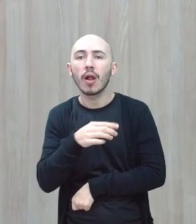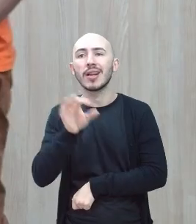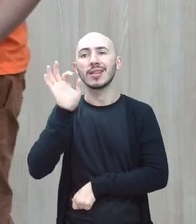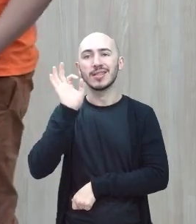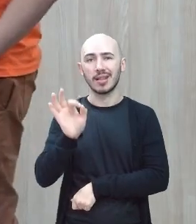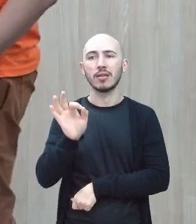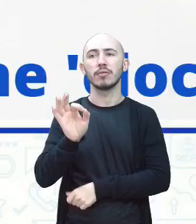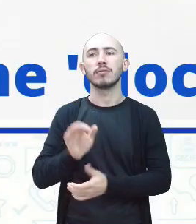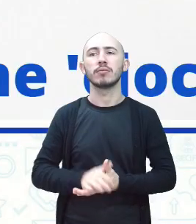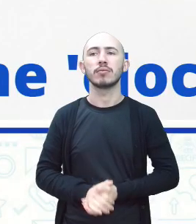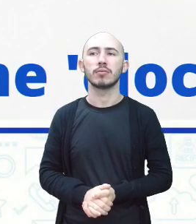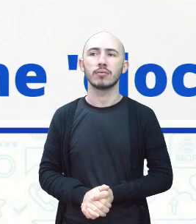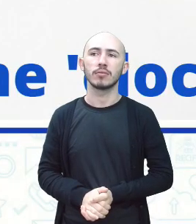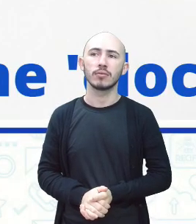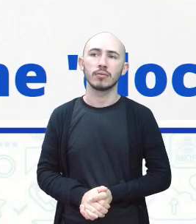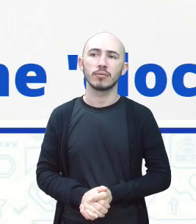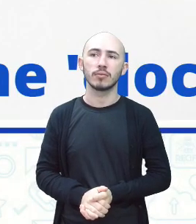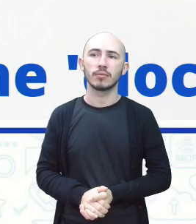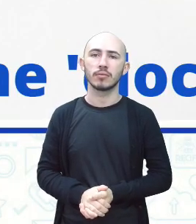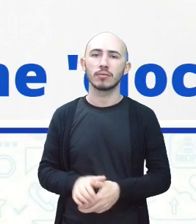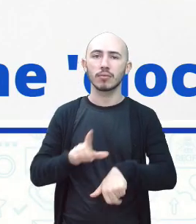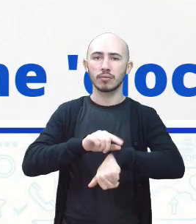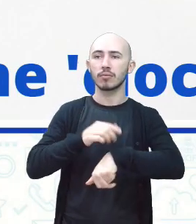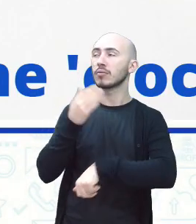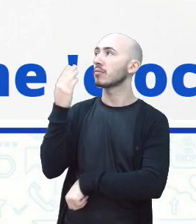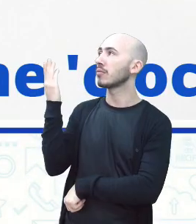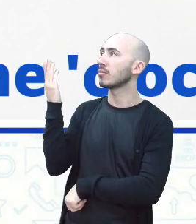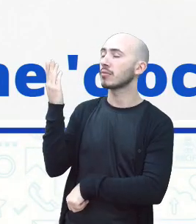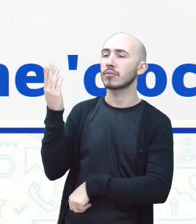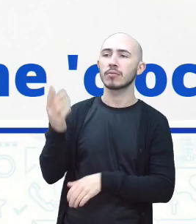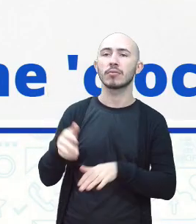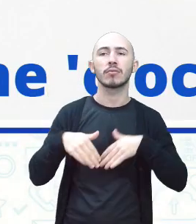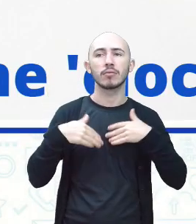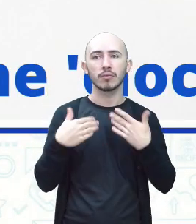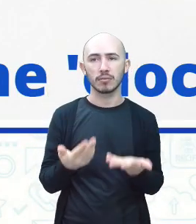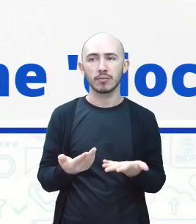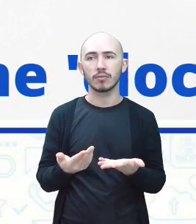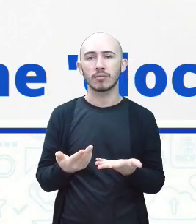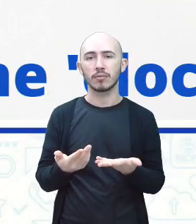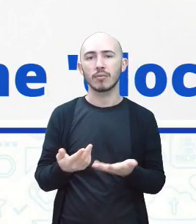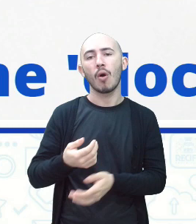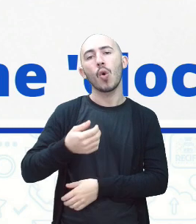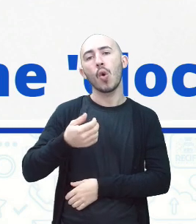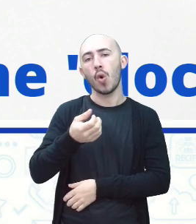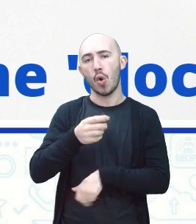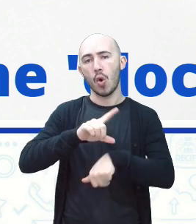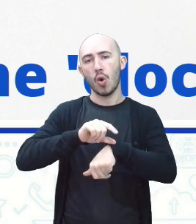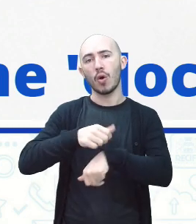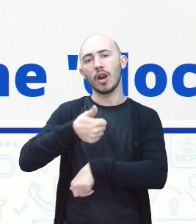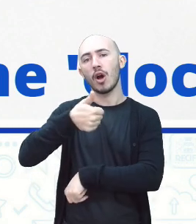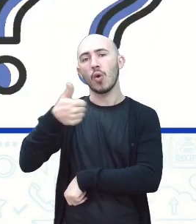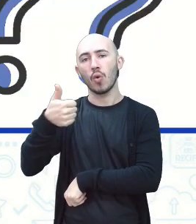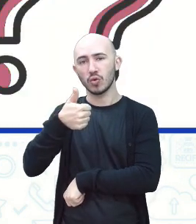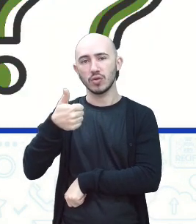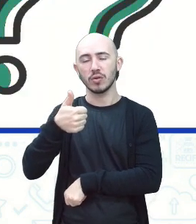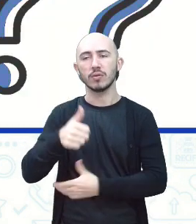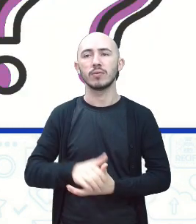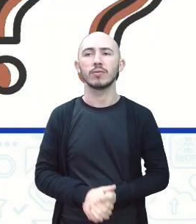ponto. Esse relógio aqui está apontando o ponteiro menor para 11, então it's 11 o'clock. 11